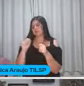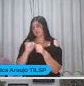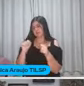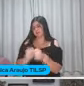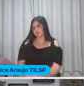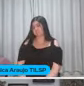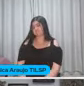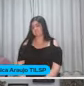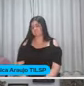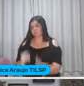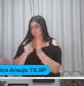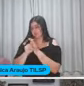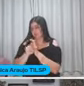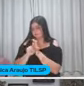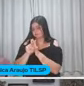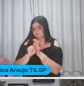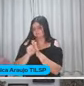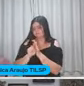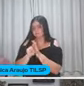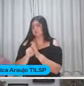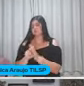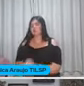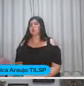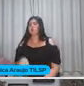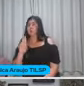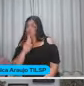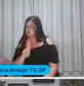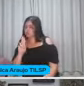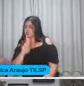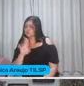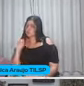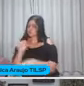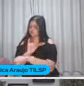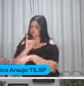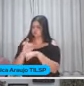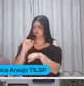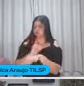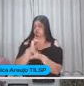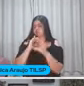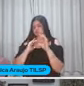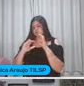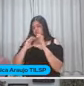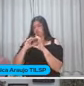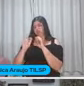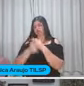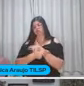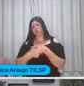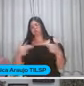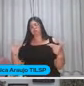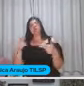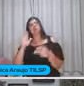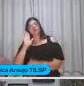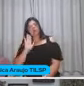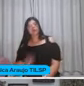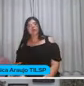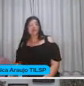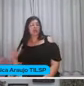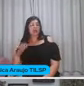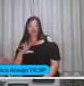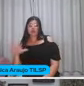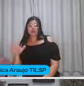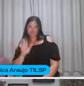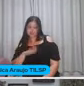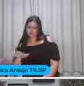instiga a pesquisa Ele instiga o uso De recursos de comunicação Diversificados Que a garotada adora